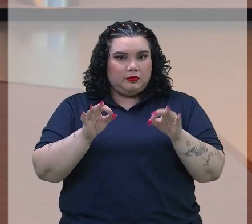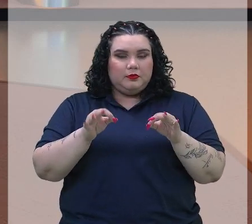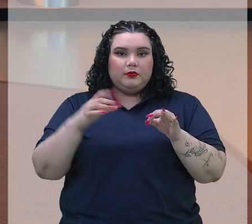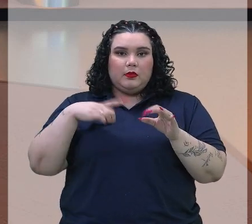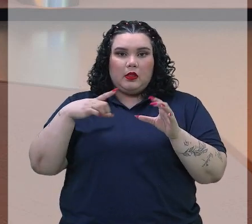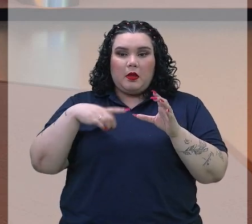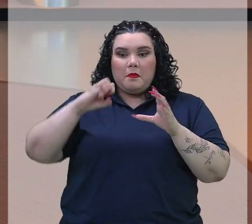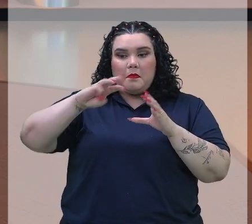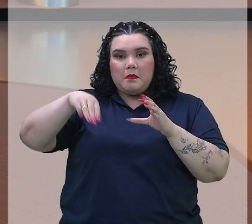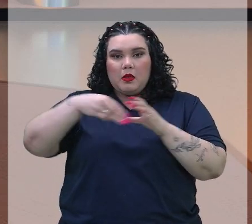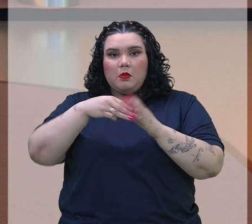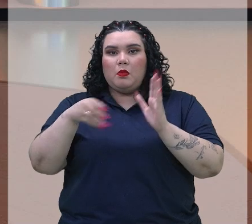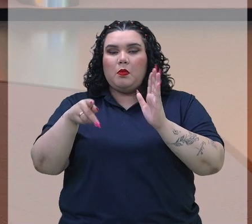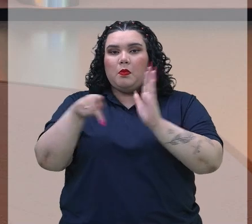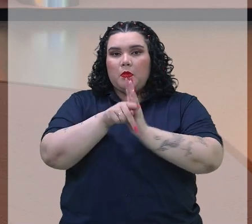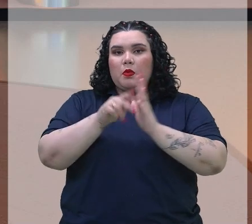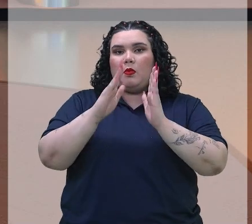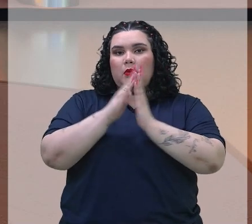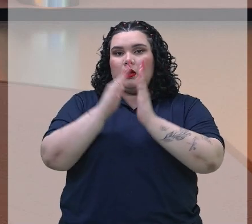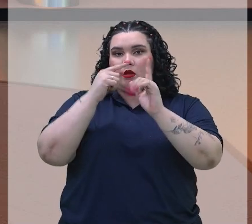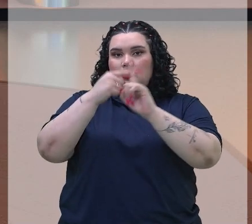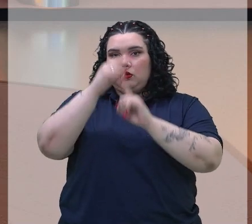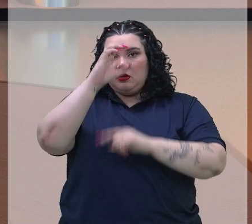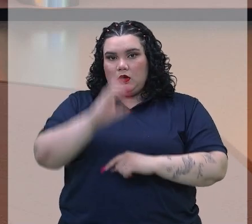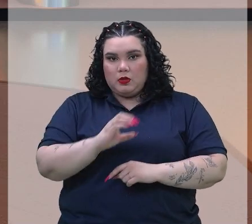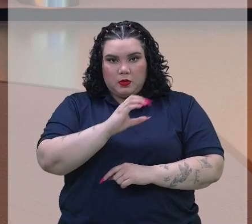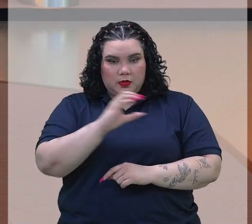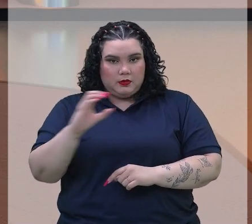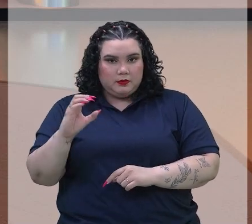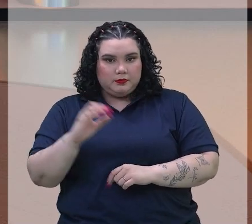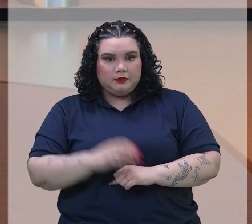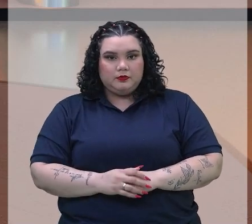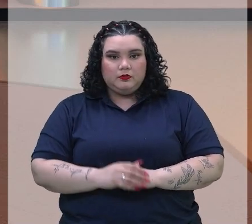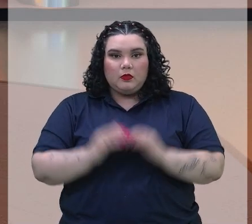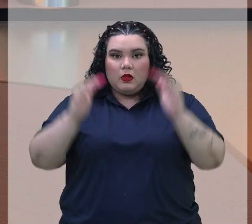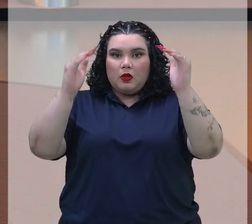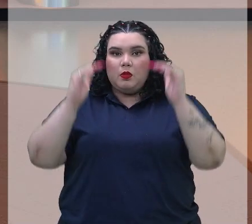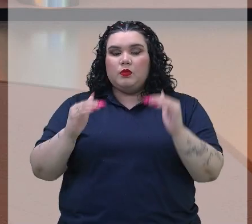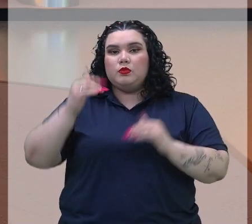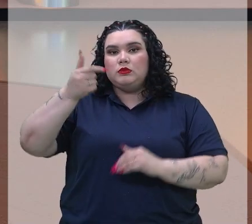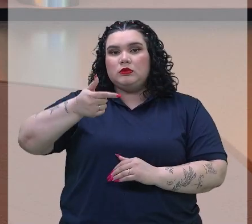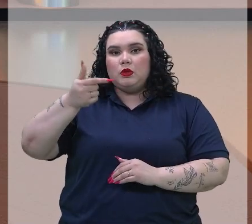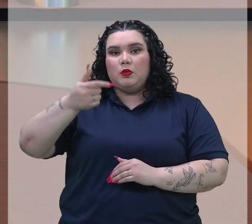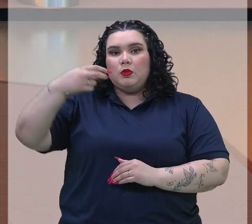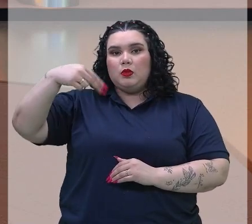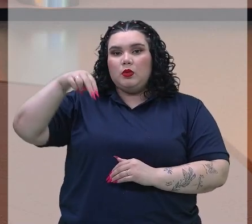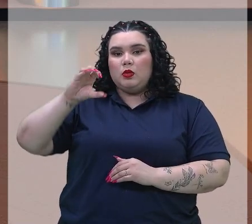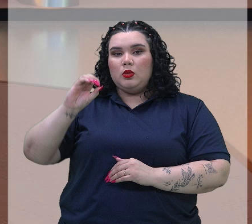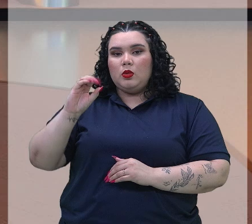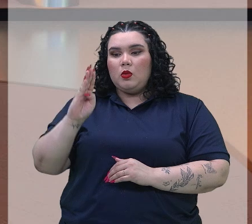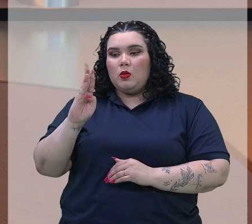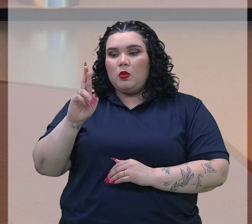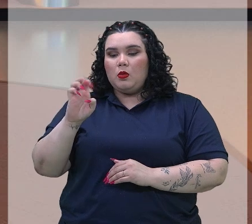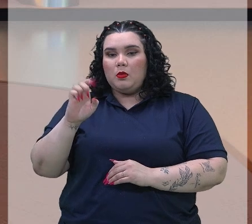arcebispos, cardeais e o próprio papa. Segundo estado, o estado abaixo, estava a nobreza.